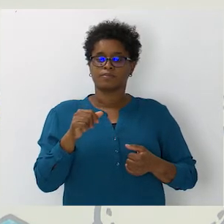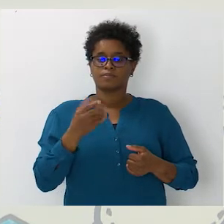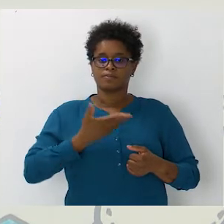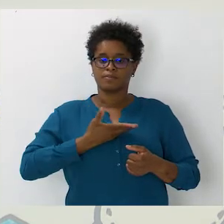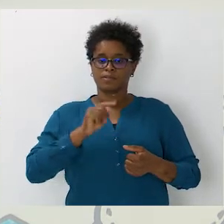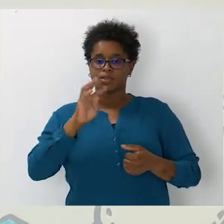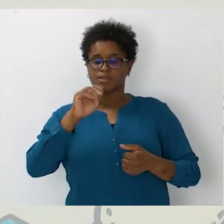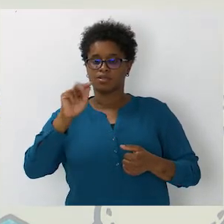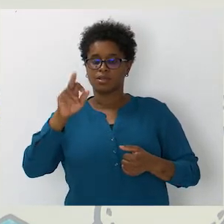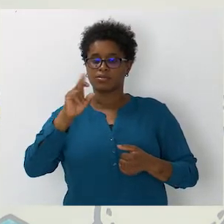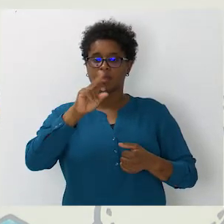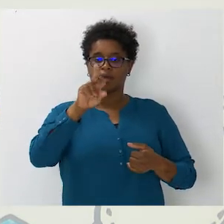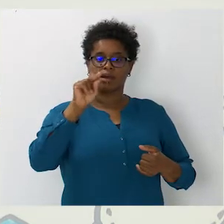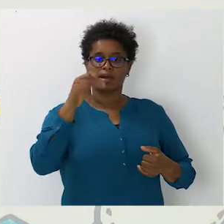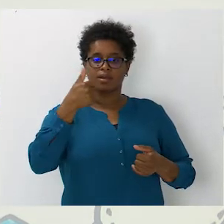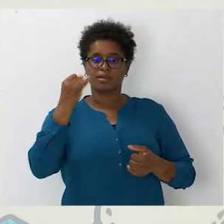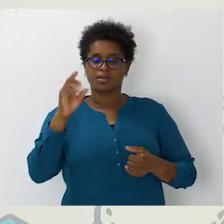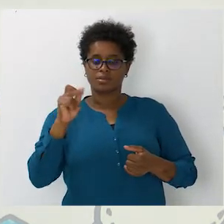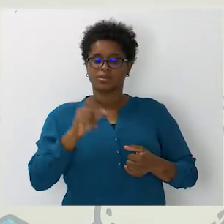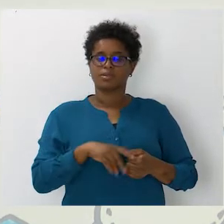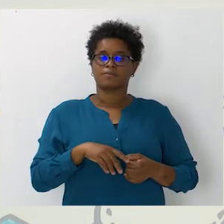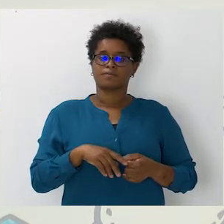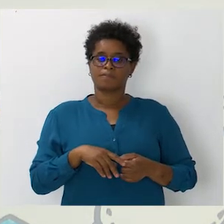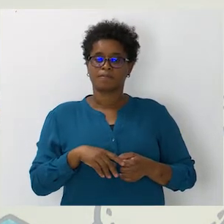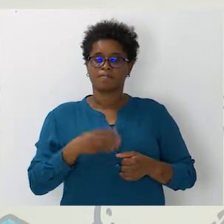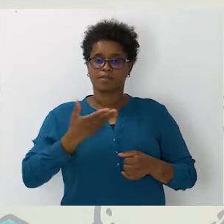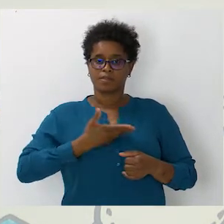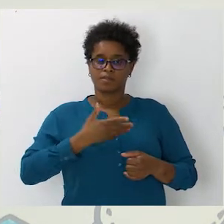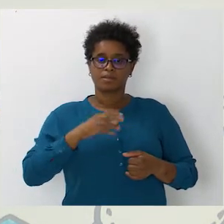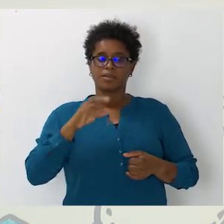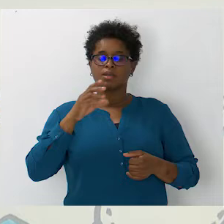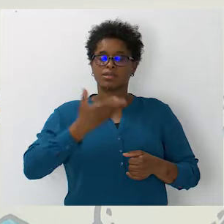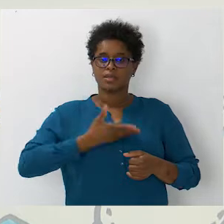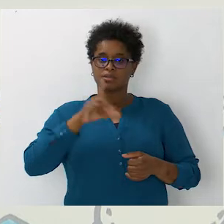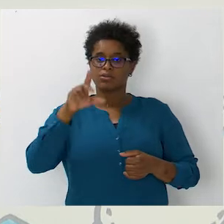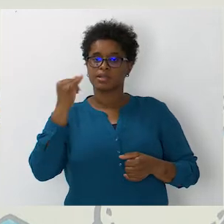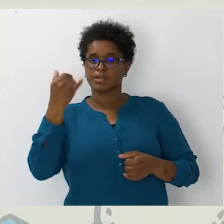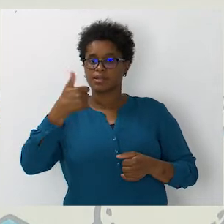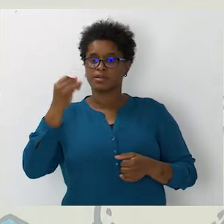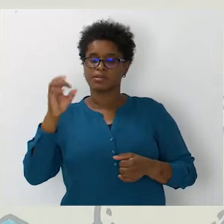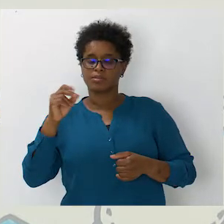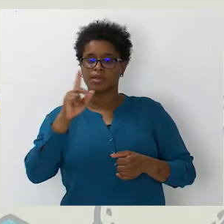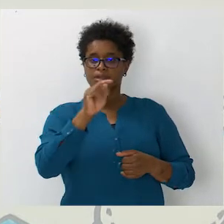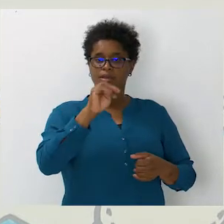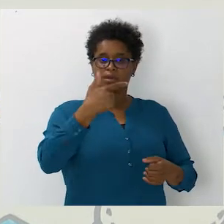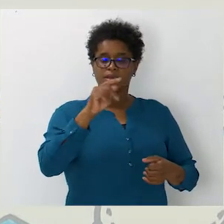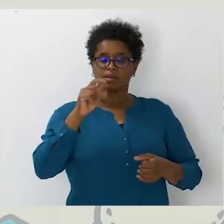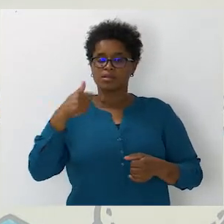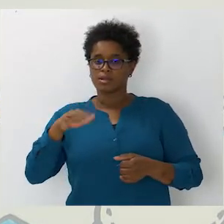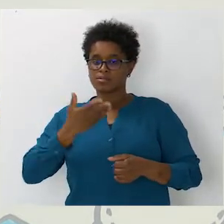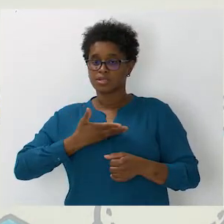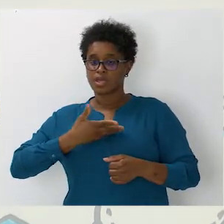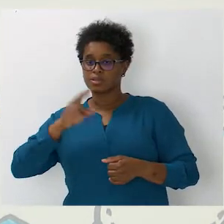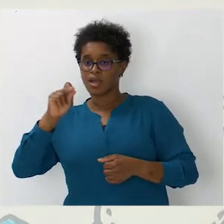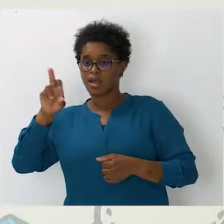o deserto da Arábia, a oeste deserto de Líbia e a este temos deserto de